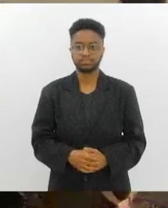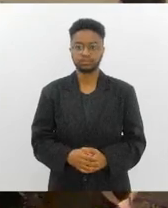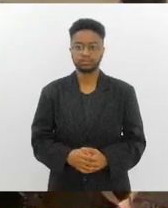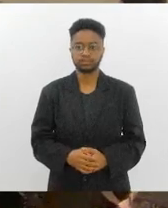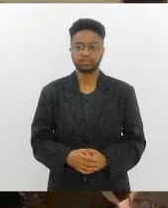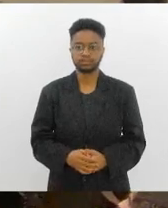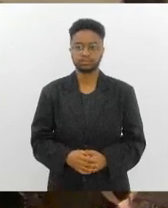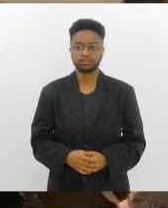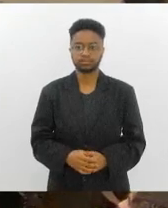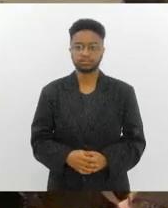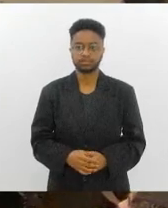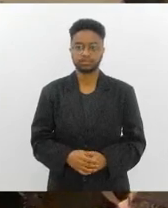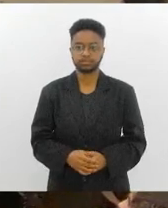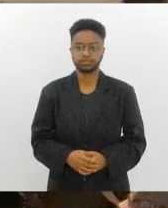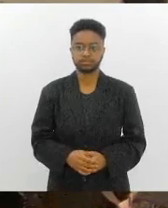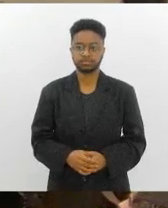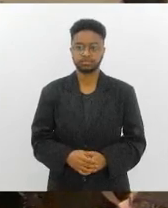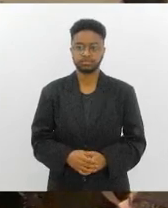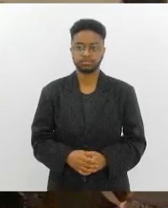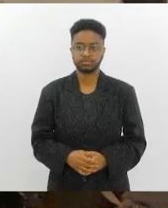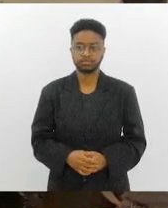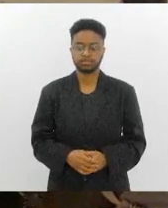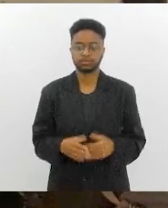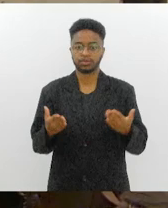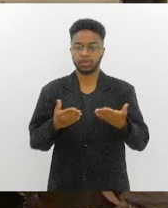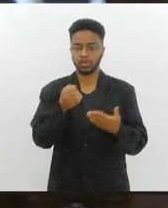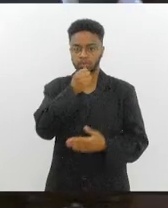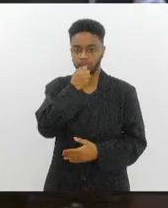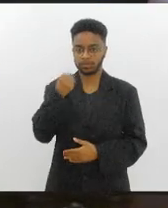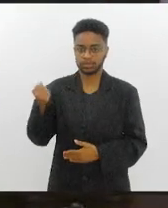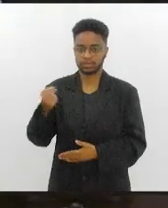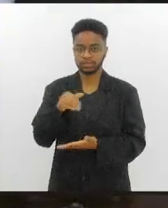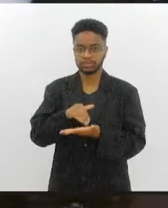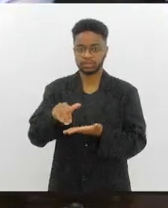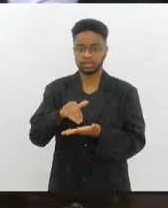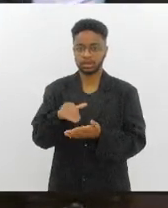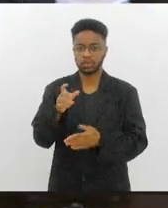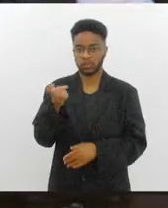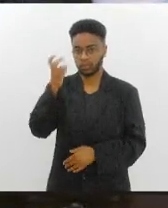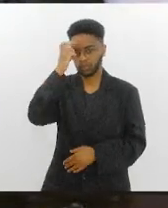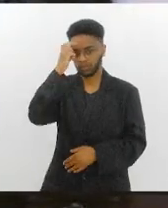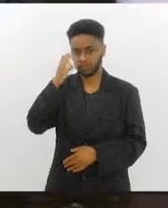Passa agora a palavra para a nossa querida secretária de Cultura, Daniele Barros.